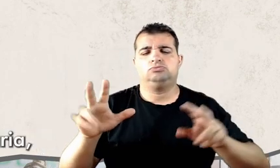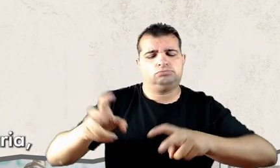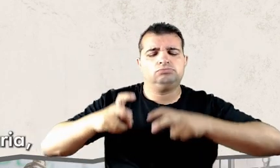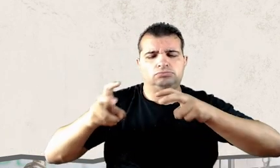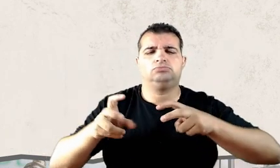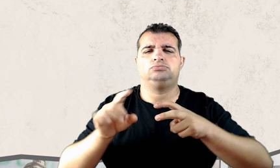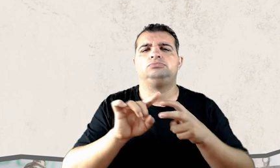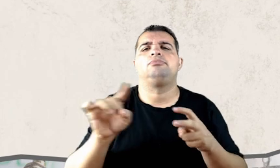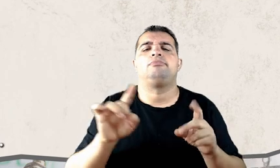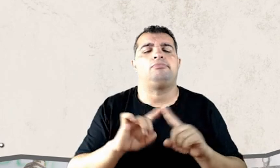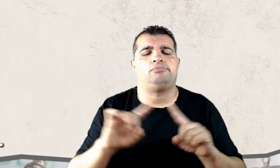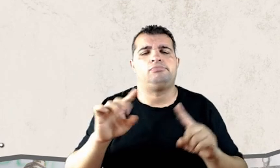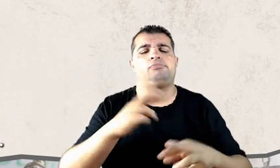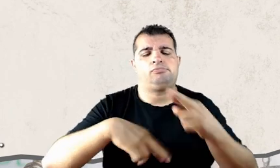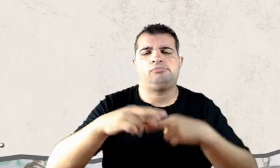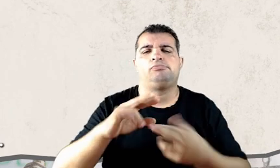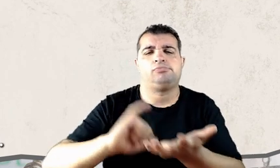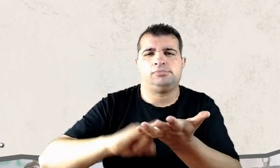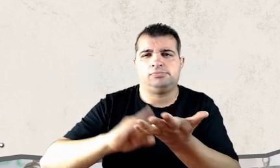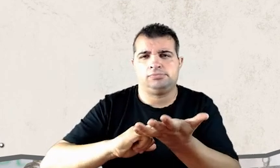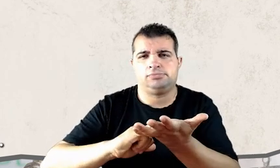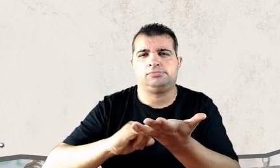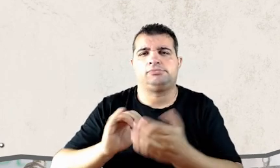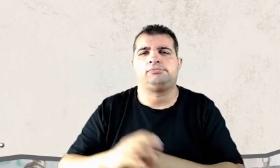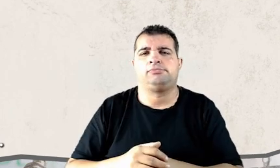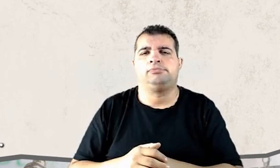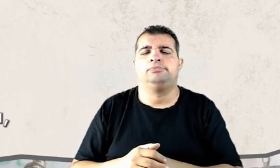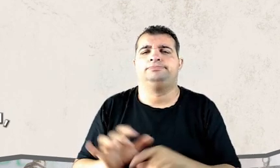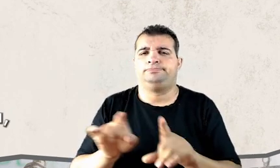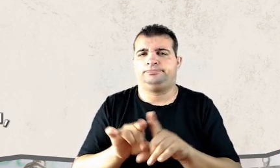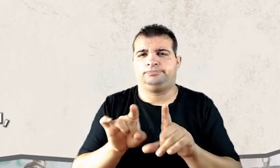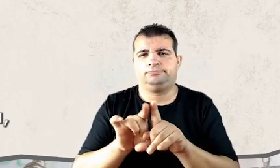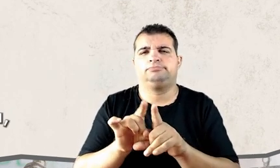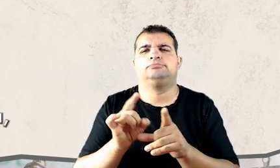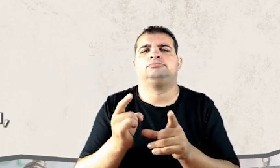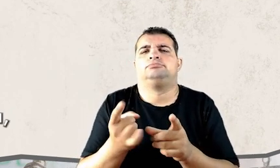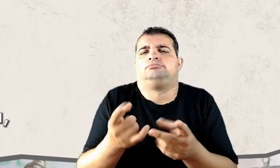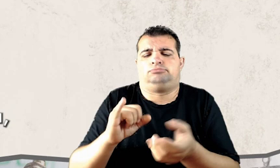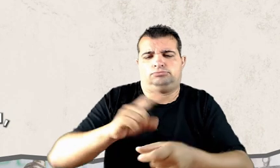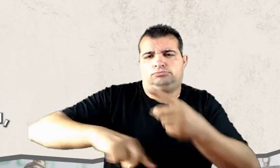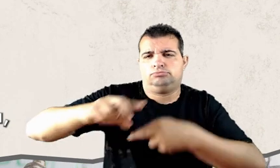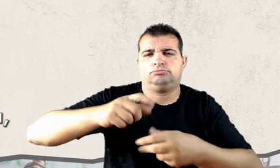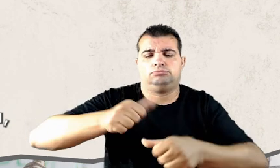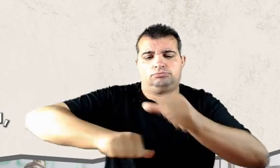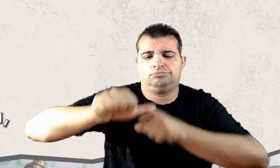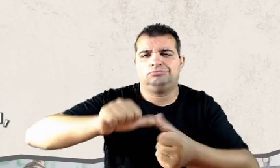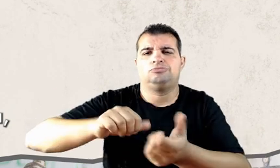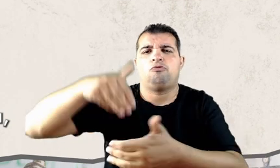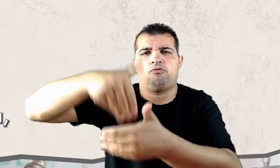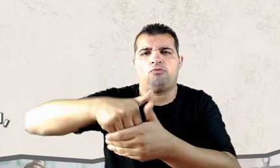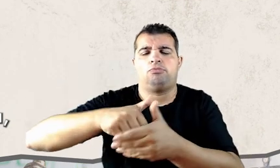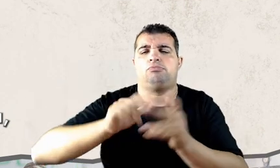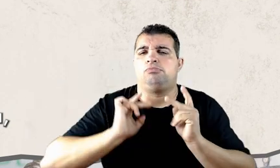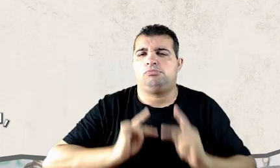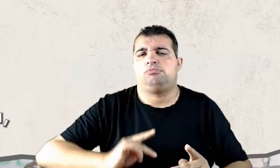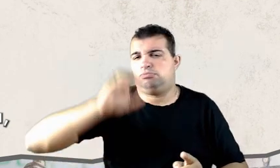reforma agrária, mas pela reforma tributária, pela reforma eleitoral ampla, pelo voto